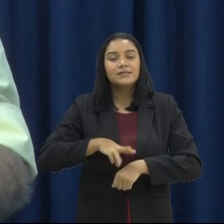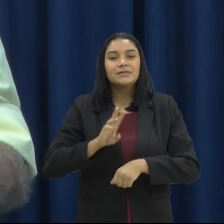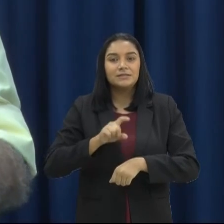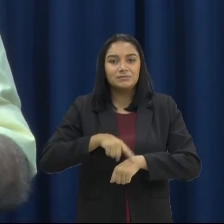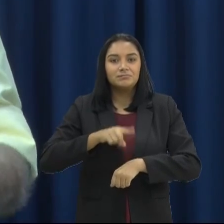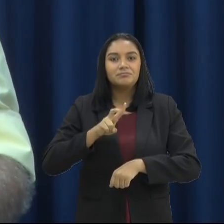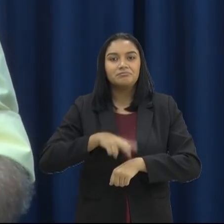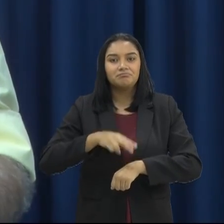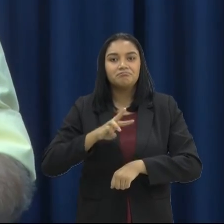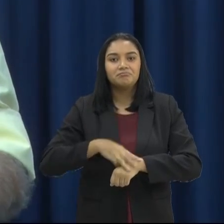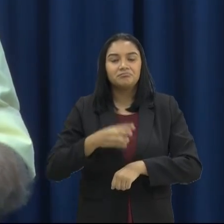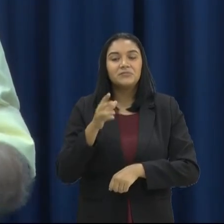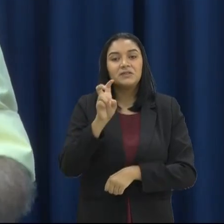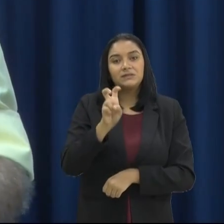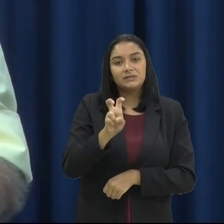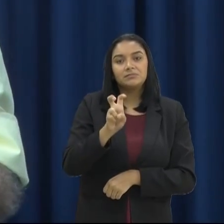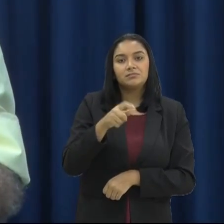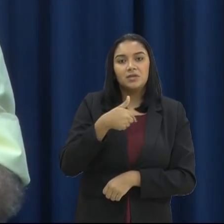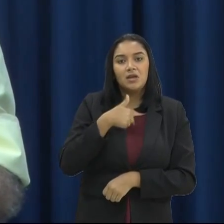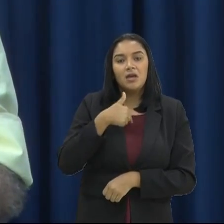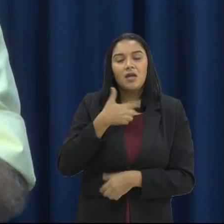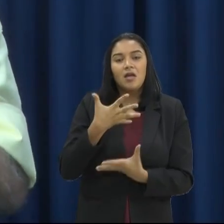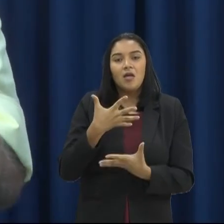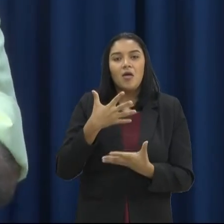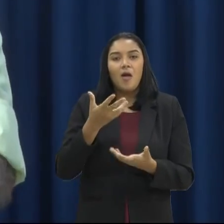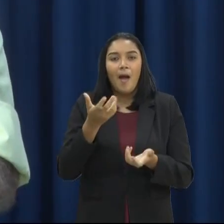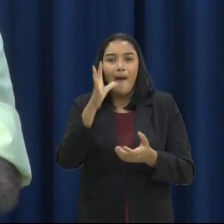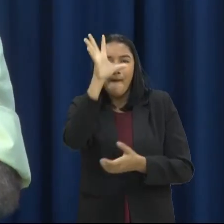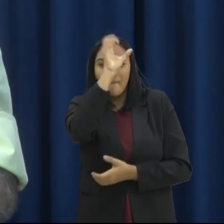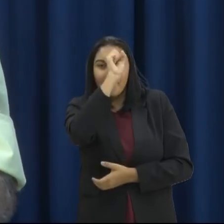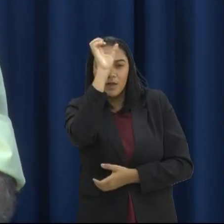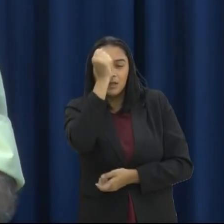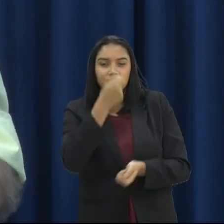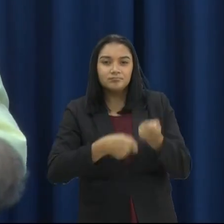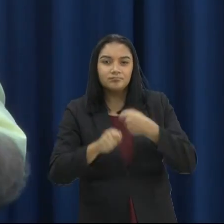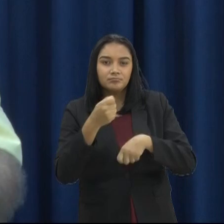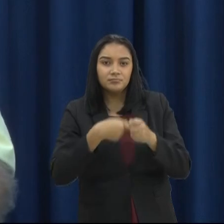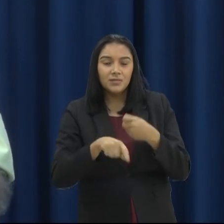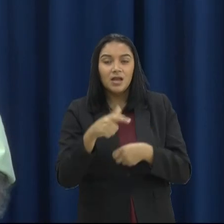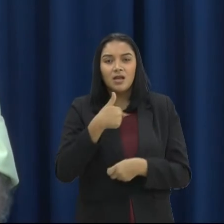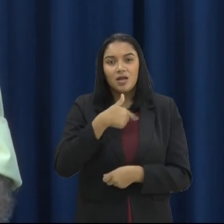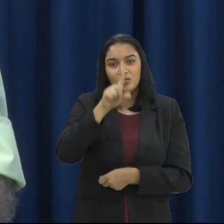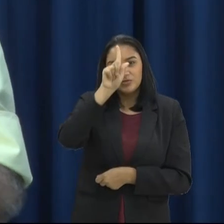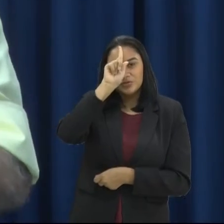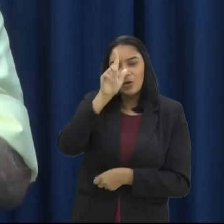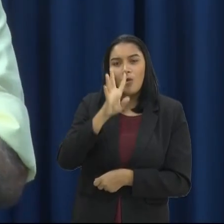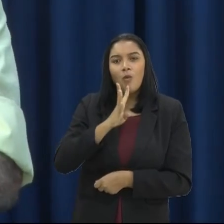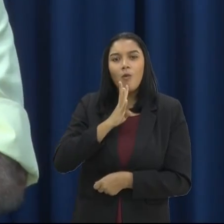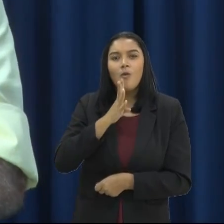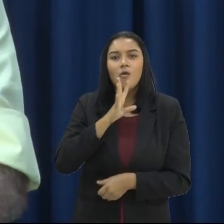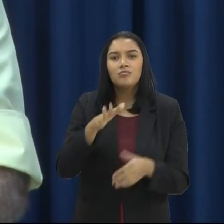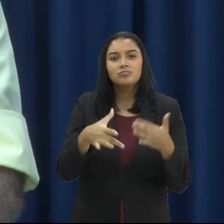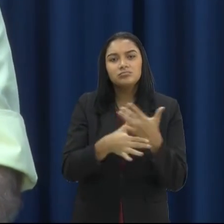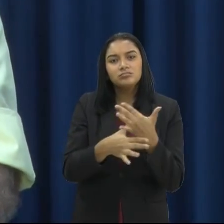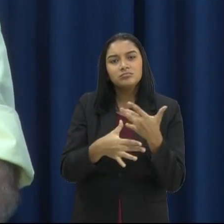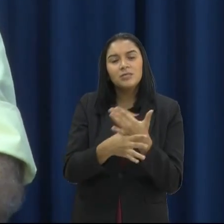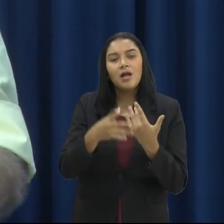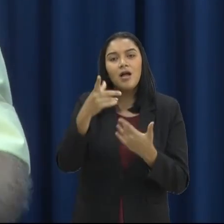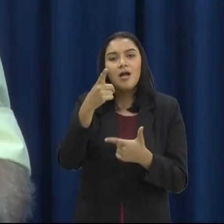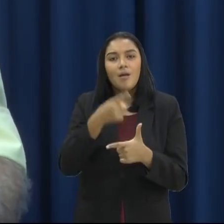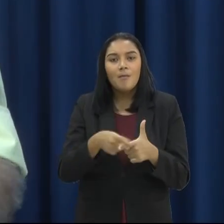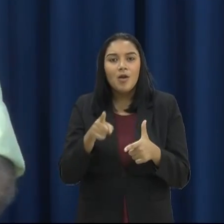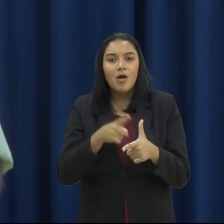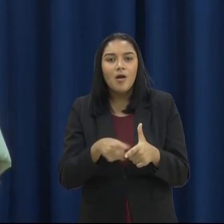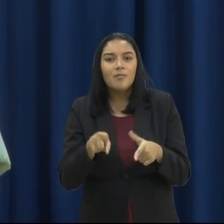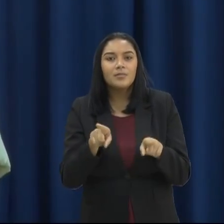me deu a chance de eu aprender a administrar, de eu aprender a ser um gestor, de eu conhecer a cidade, as dificuldades da cidade e